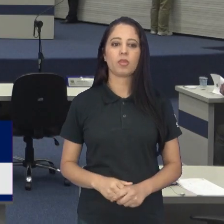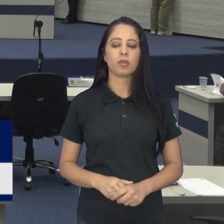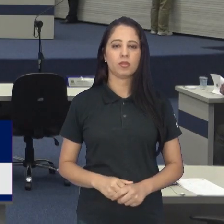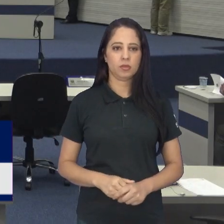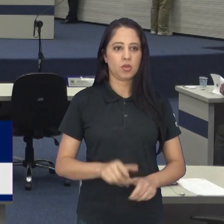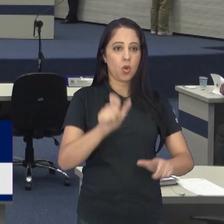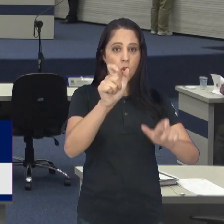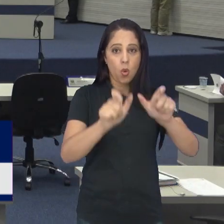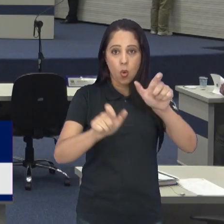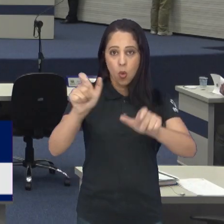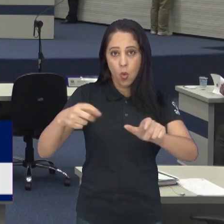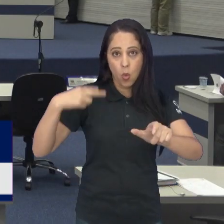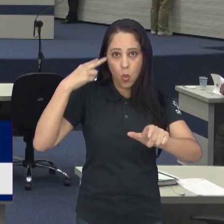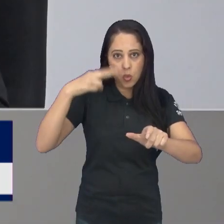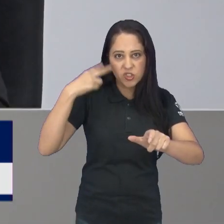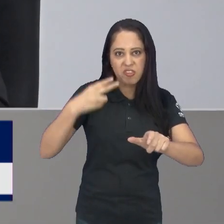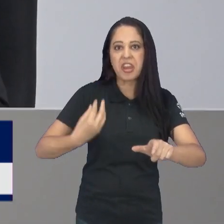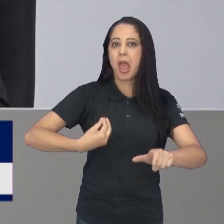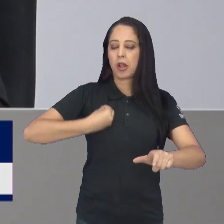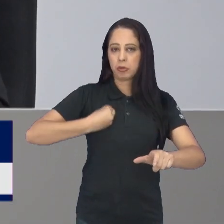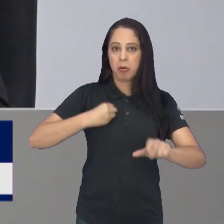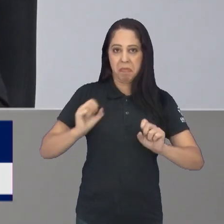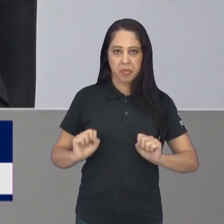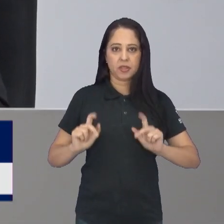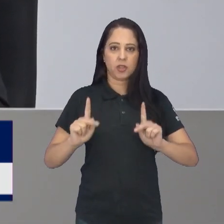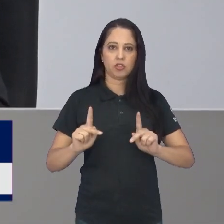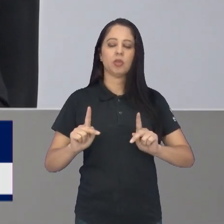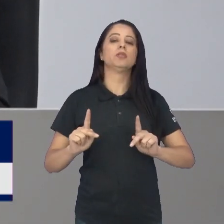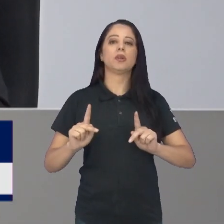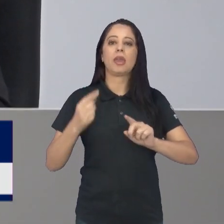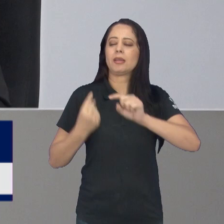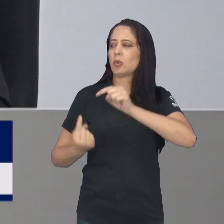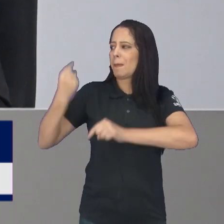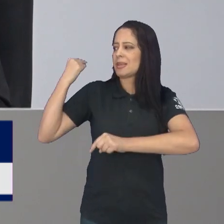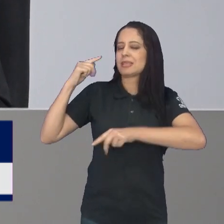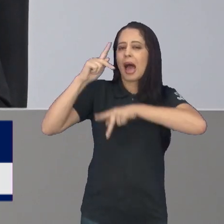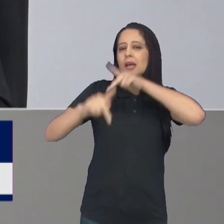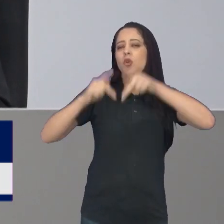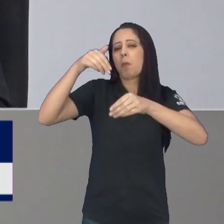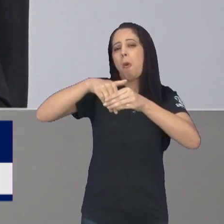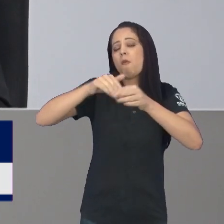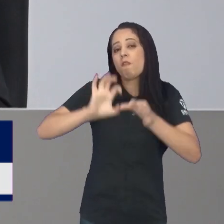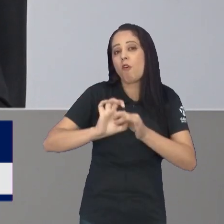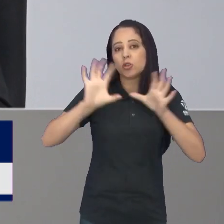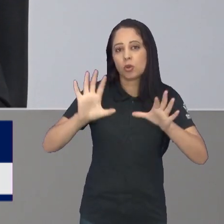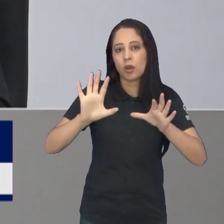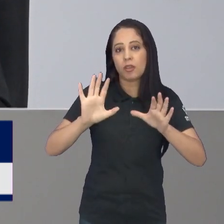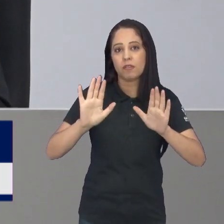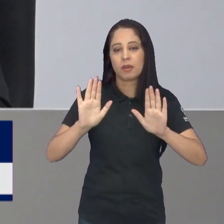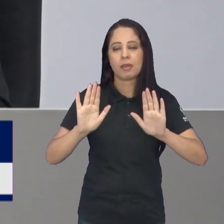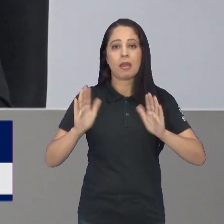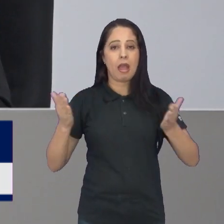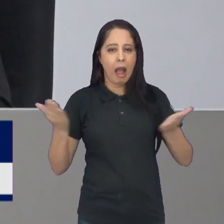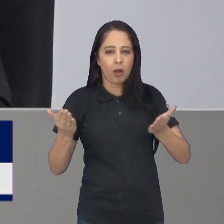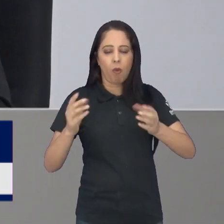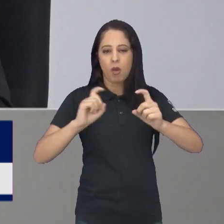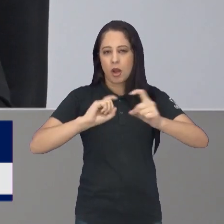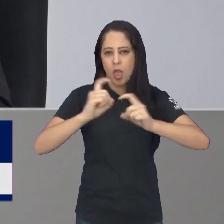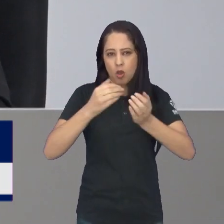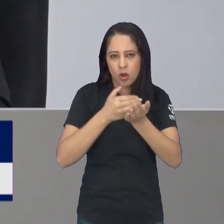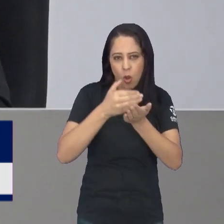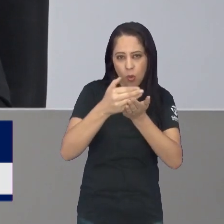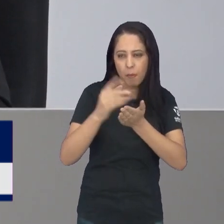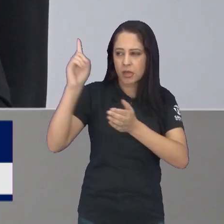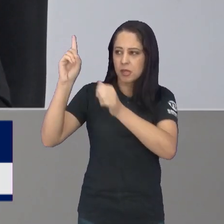Não está saindo isso. Havendo número legal, sobre a proteção de Deus, lembrando que todo o poder emana do povo,